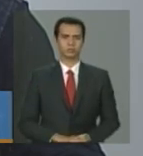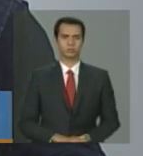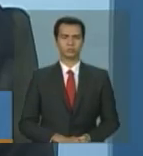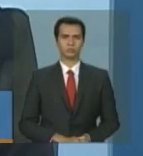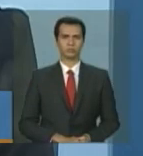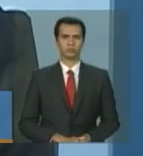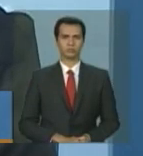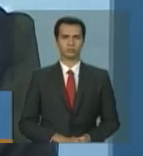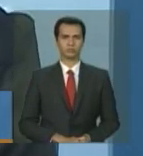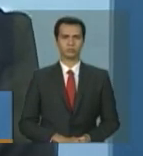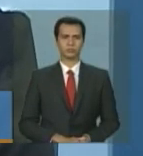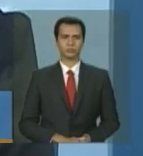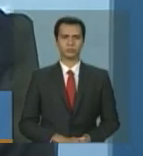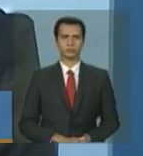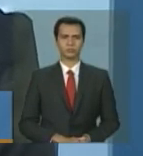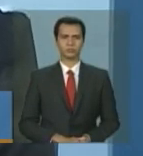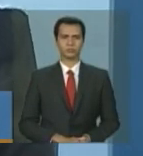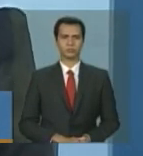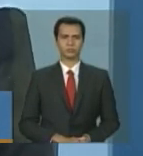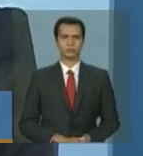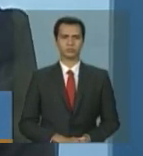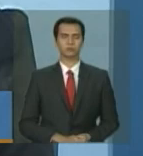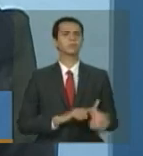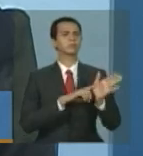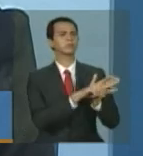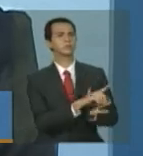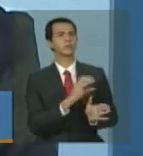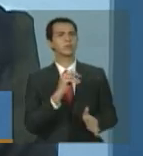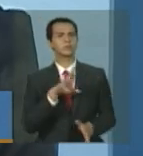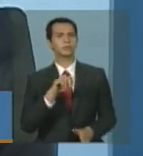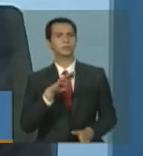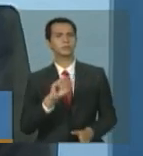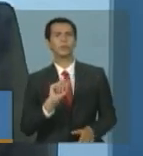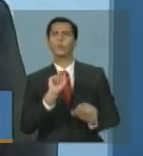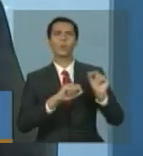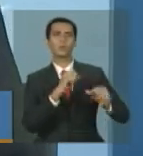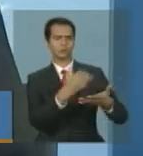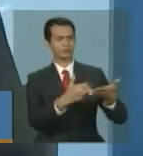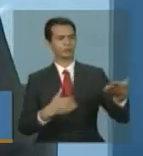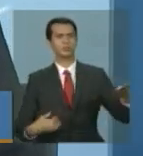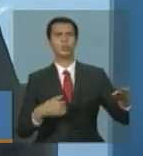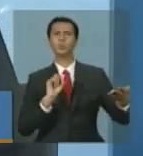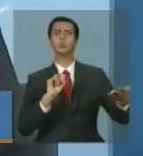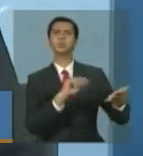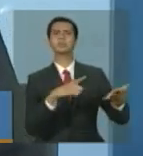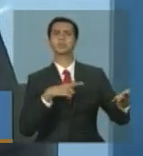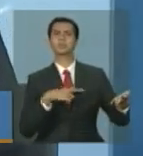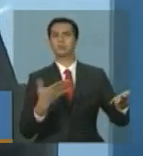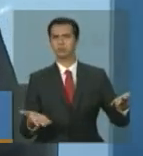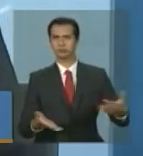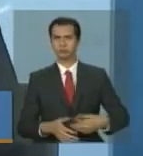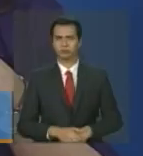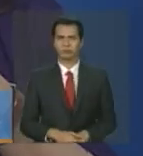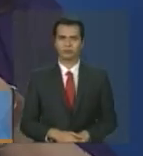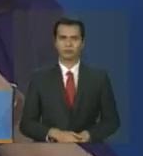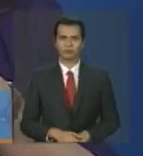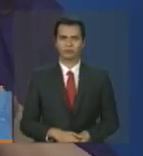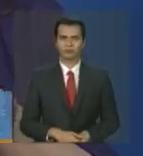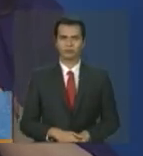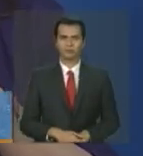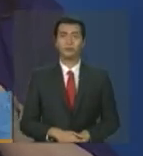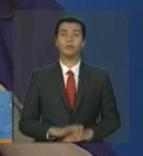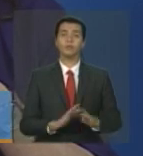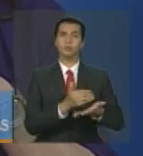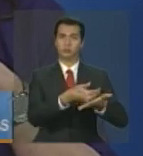Cristina de uma forma geral Qual que é o conteúdo desses questionários pode forma geral nós podemos dizer que os